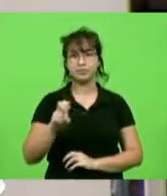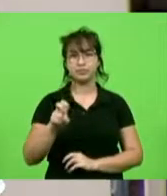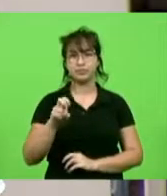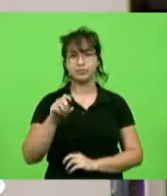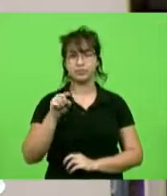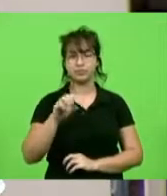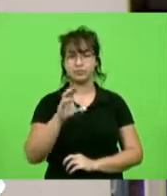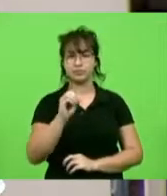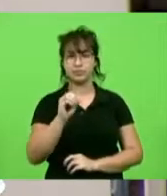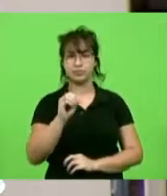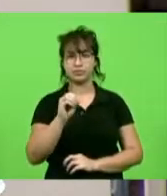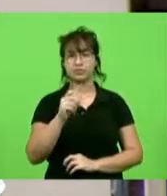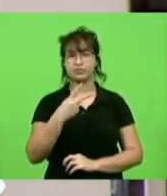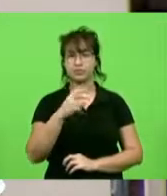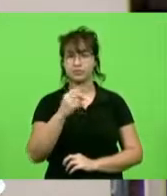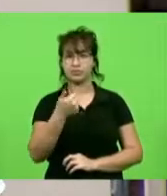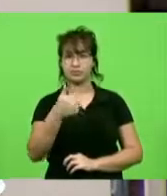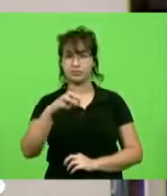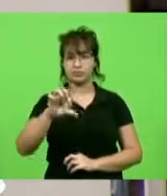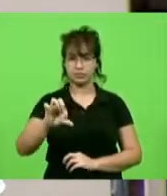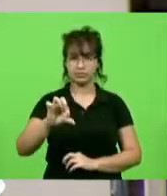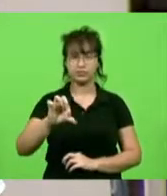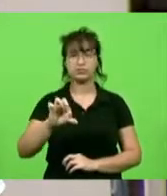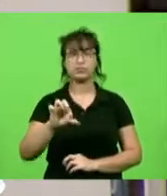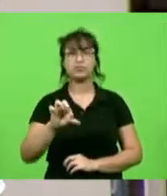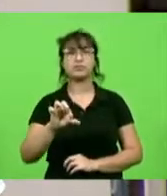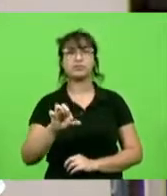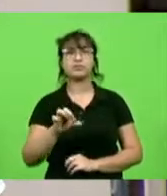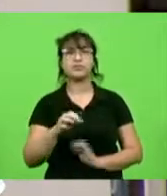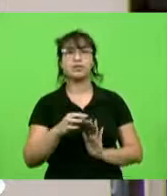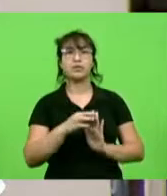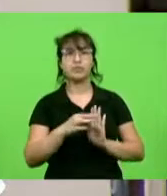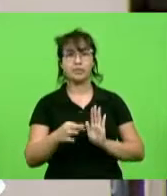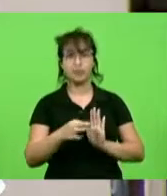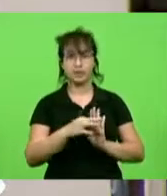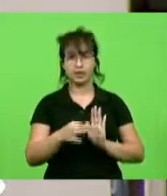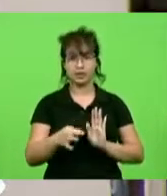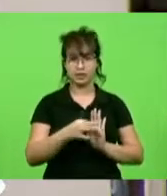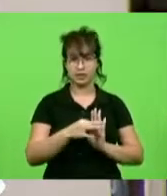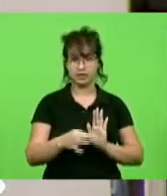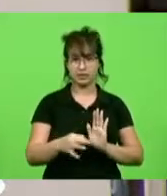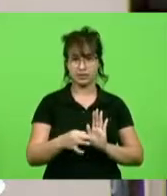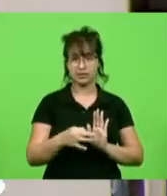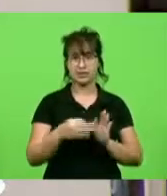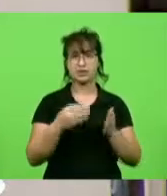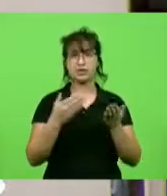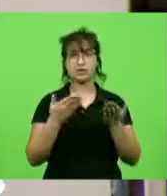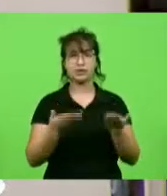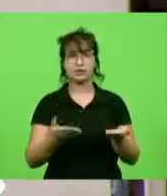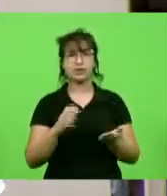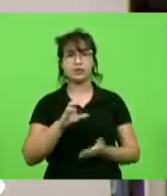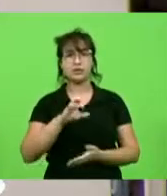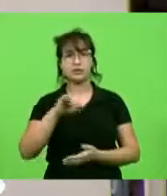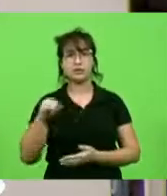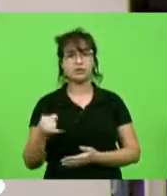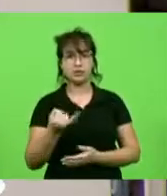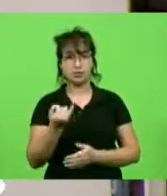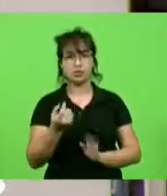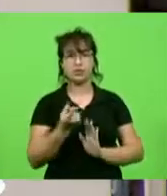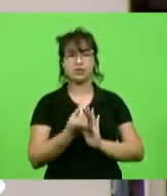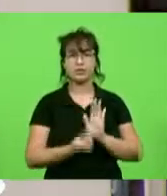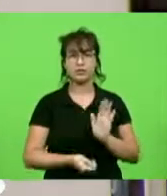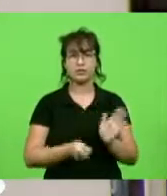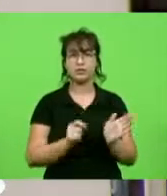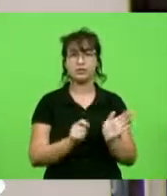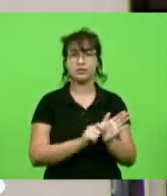85.0/2019, com emenda substitutiva global e subemenda, e pareceres favoráveis das comissões de Constituição e Justiça, Comissão de Finanças e Tributação e